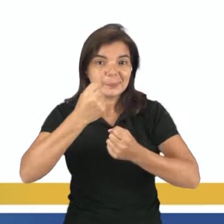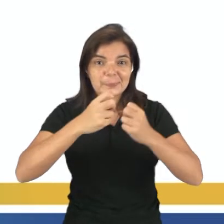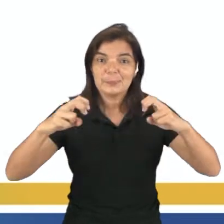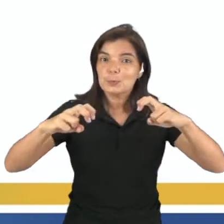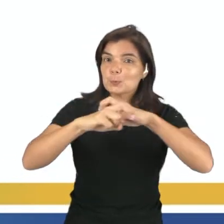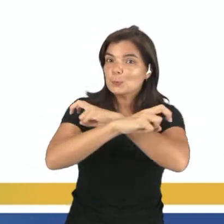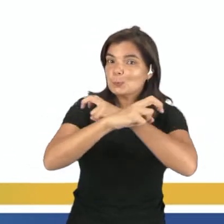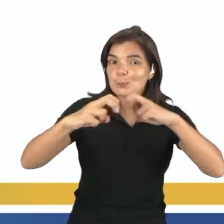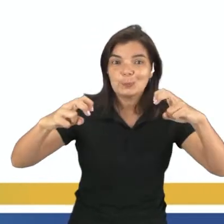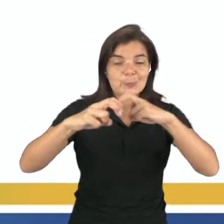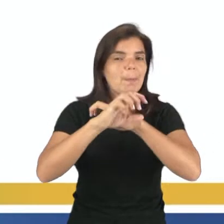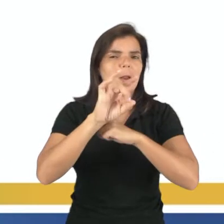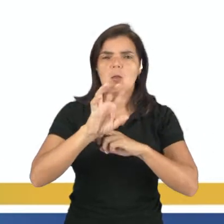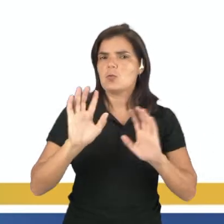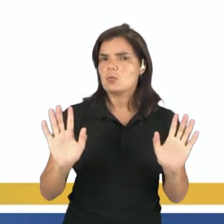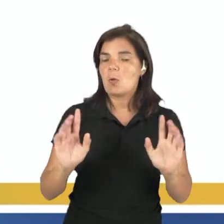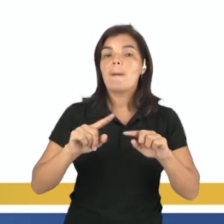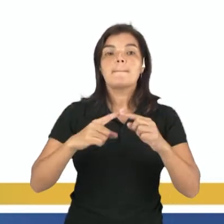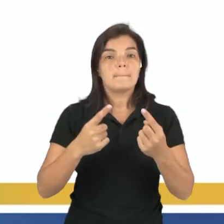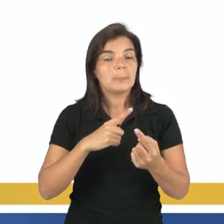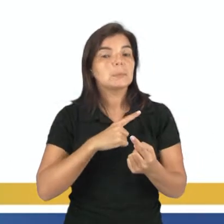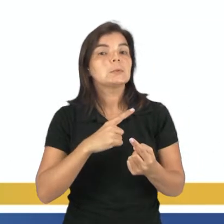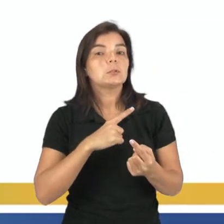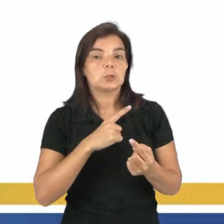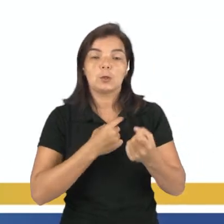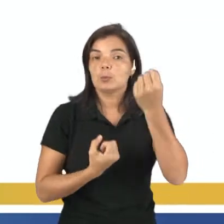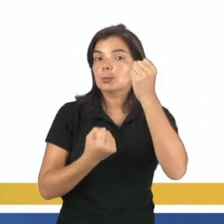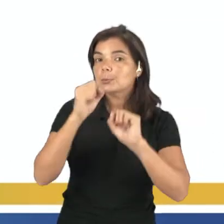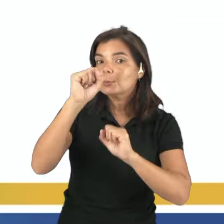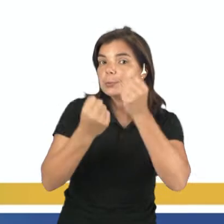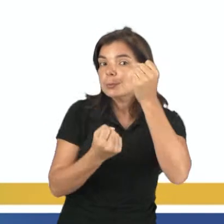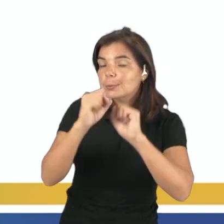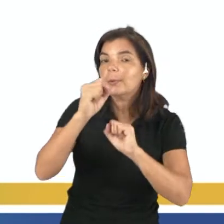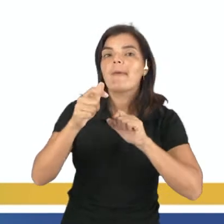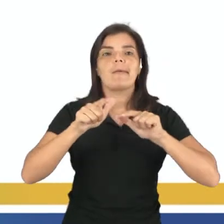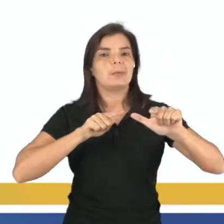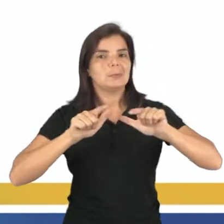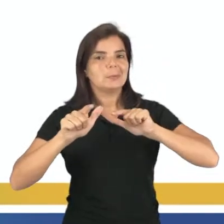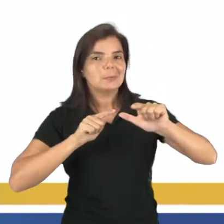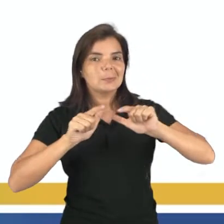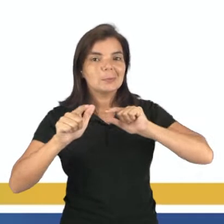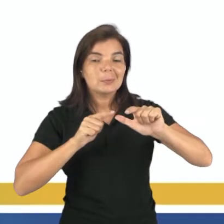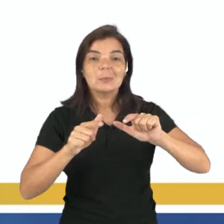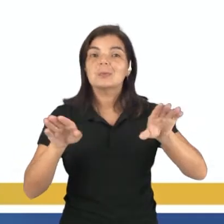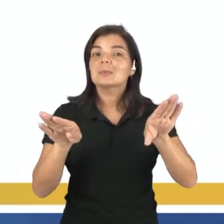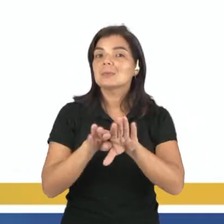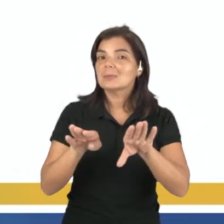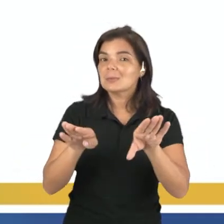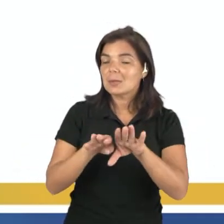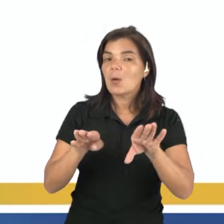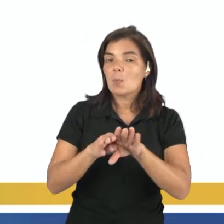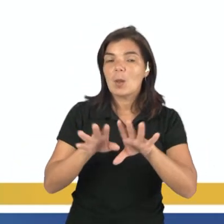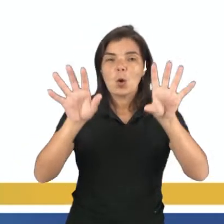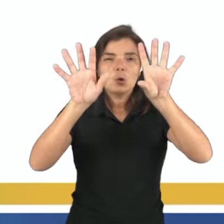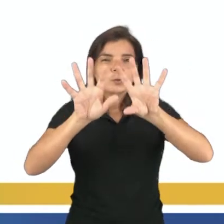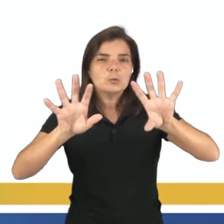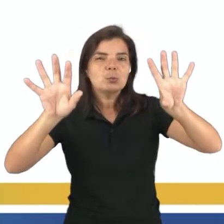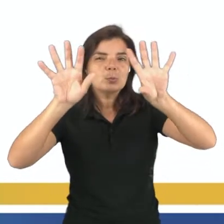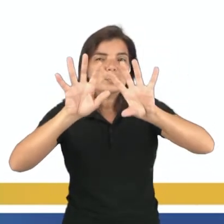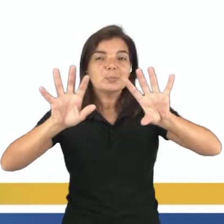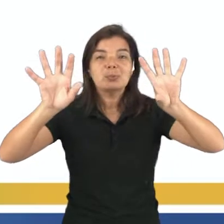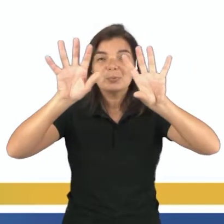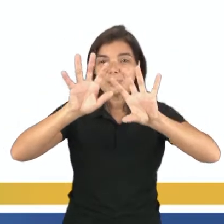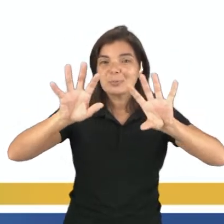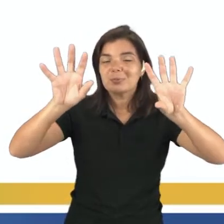circulando, mas não só isso. A todo momento a gente tem as indústrias em plenas atividades. E acaba que no ar vão sendo